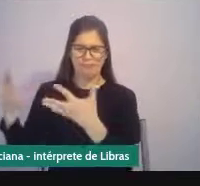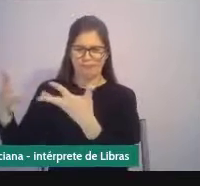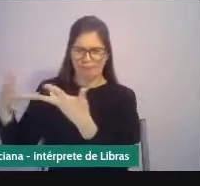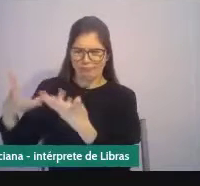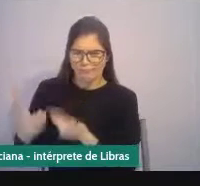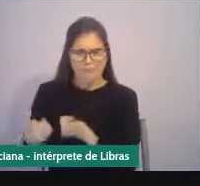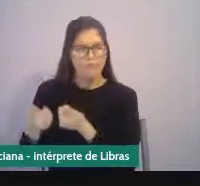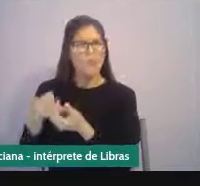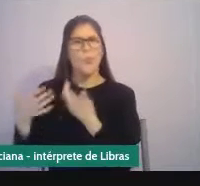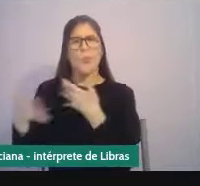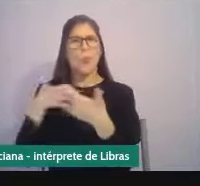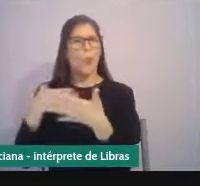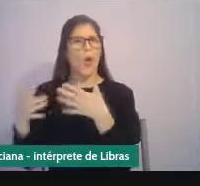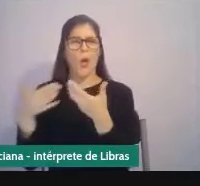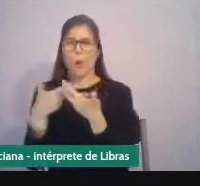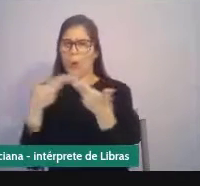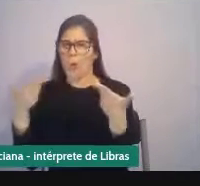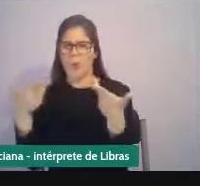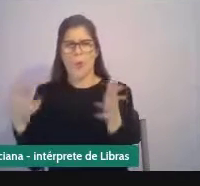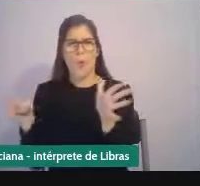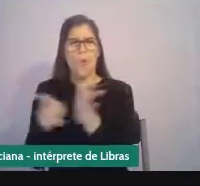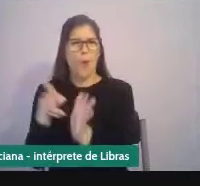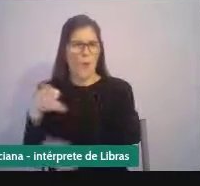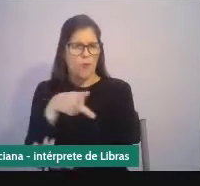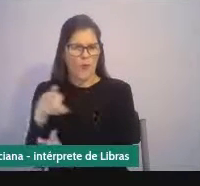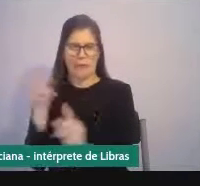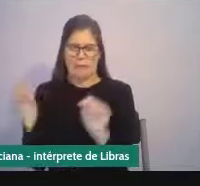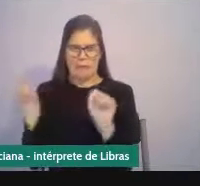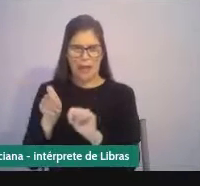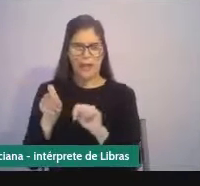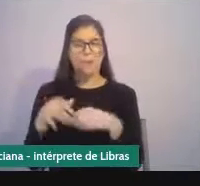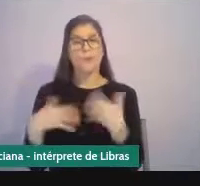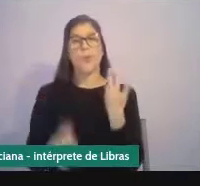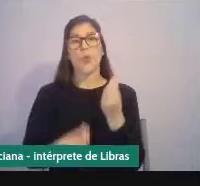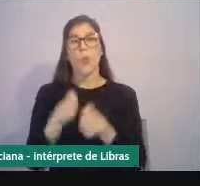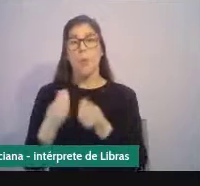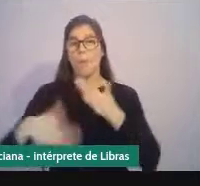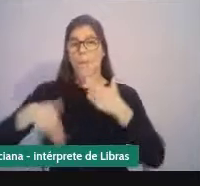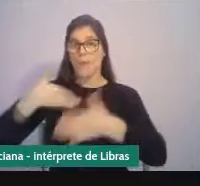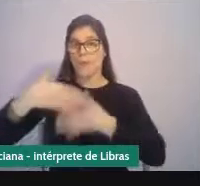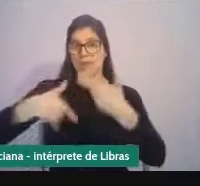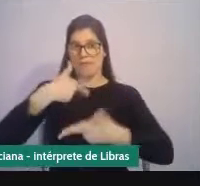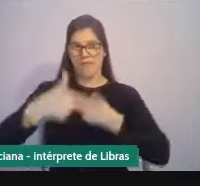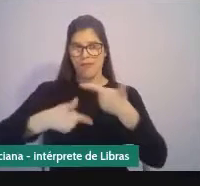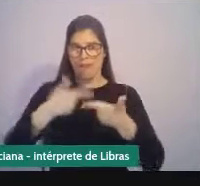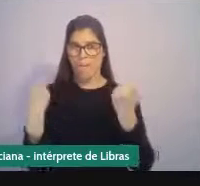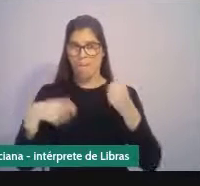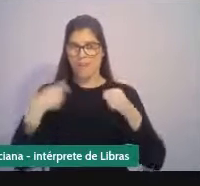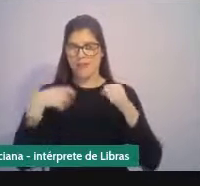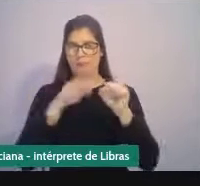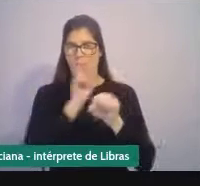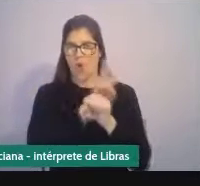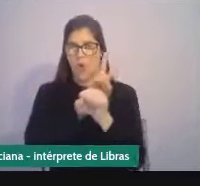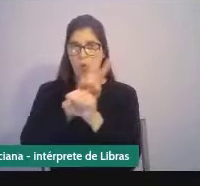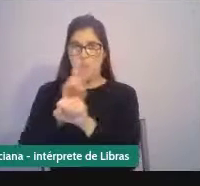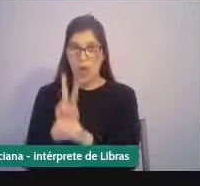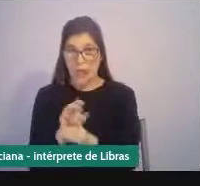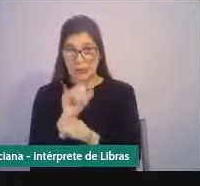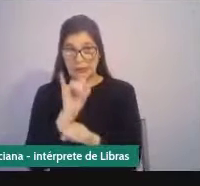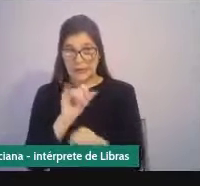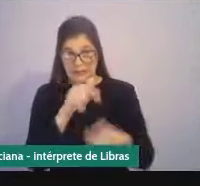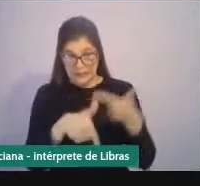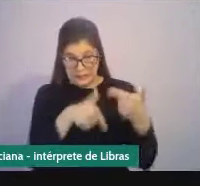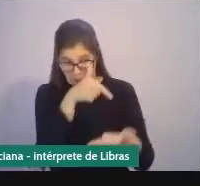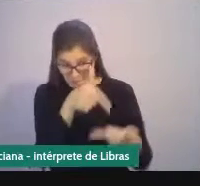compartilhamento que os professores fizeram conosco. No nosso processo de trabalho, a gente procurou ter o cuidado de que quem trabalhasse fossem as pessoas